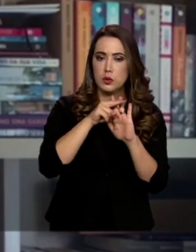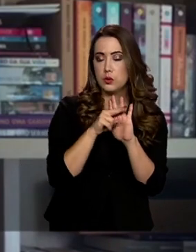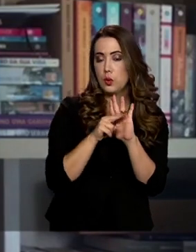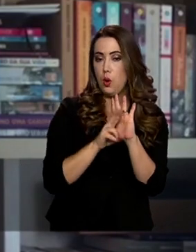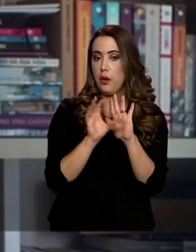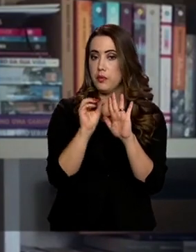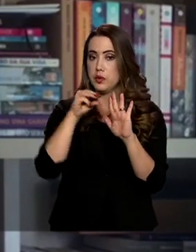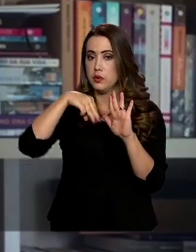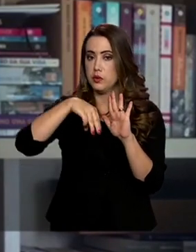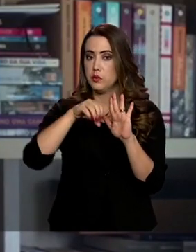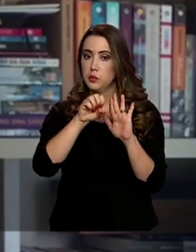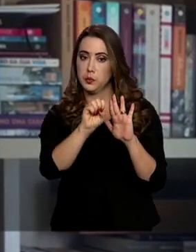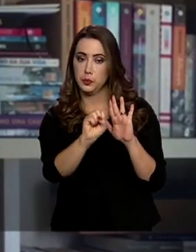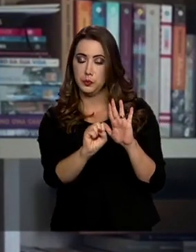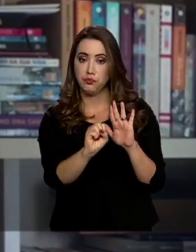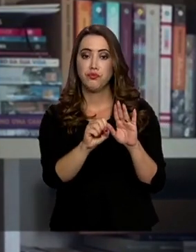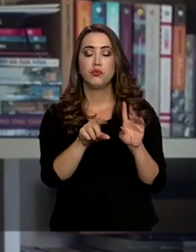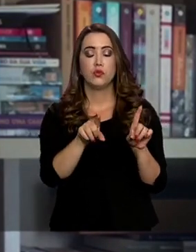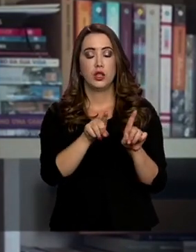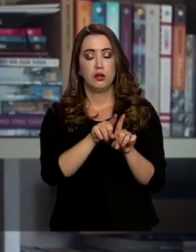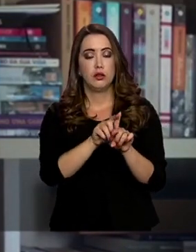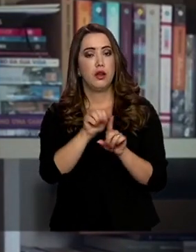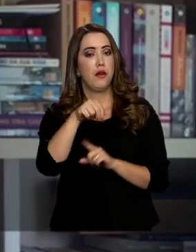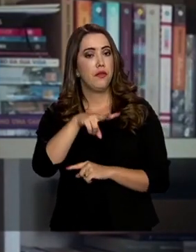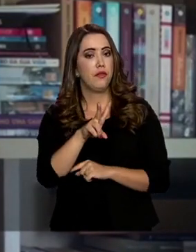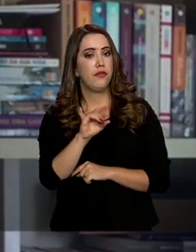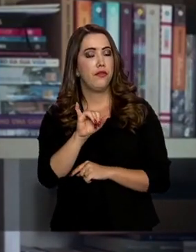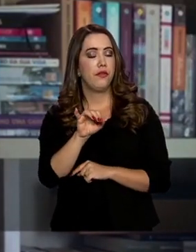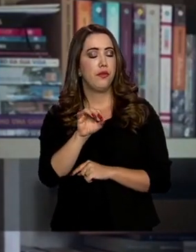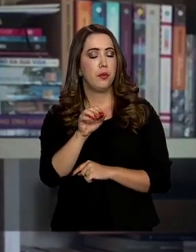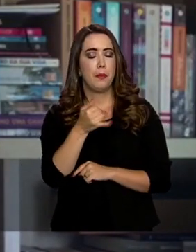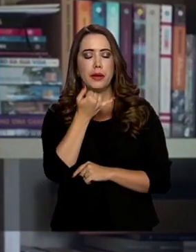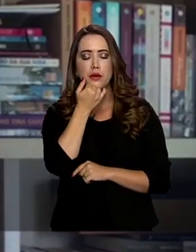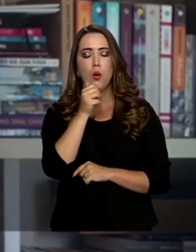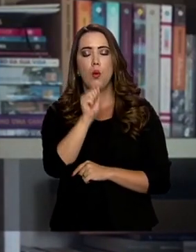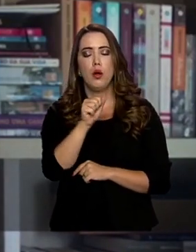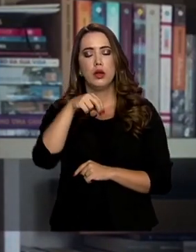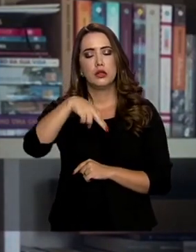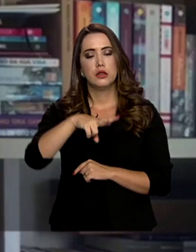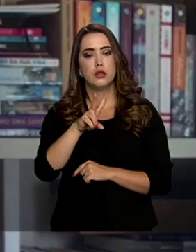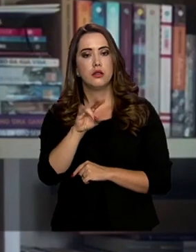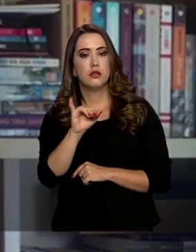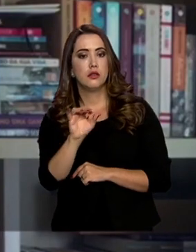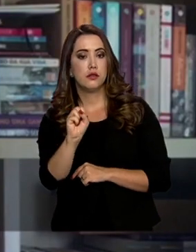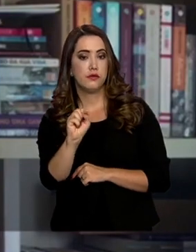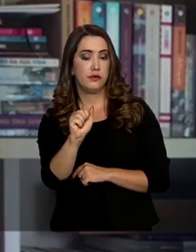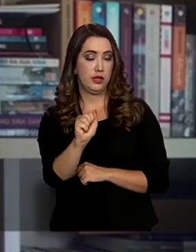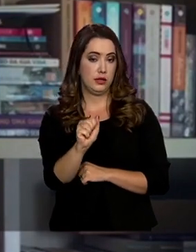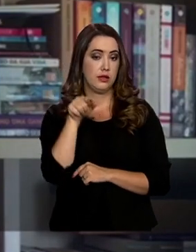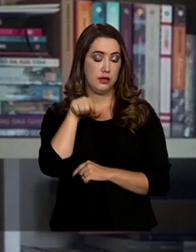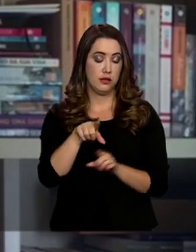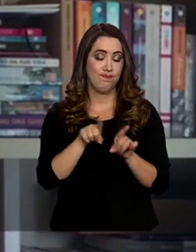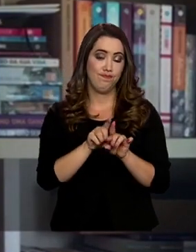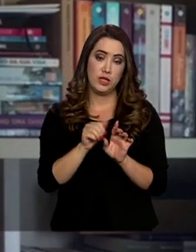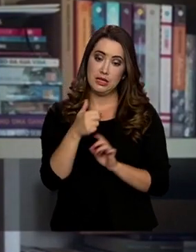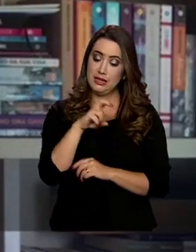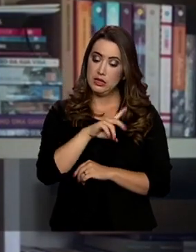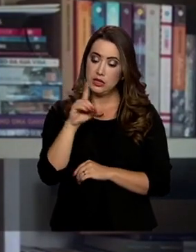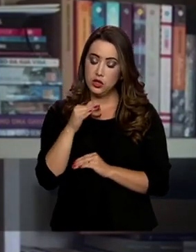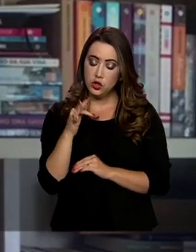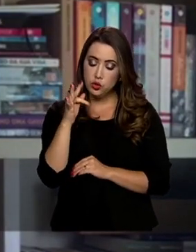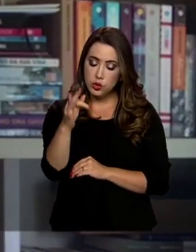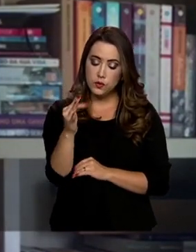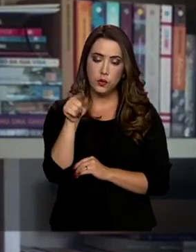Vigilância Sanitária. Nesses 15 dias, a entrada de estrangeiros desses países fica